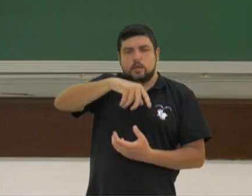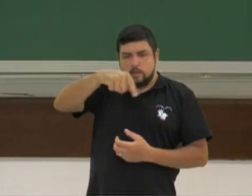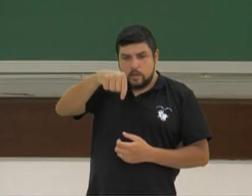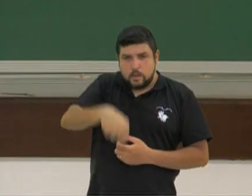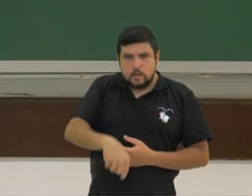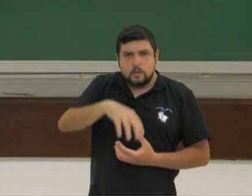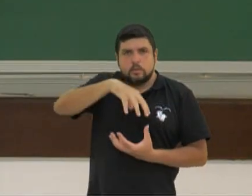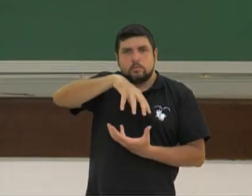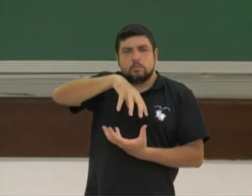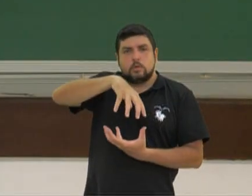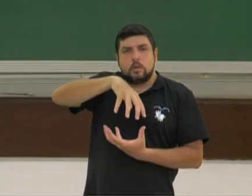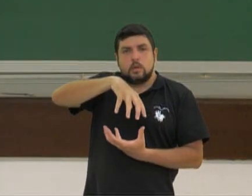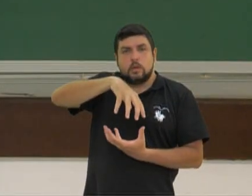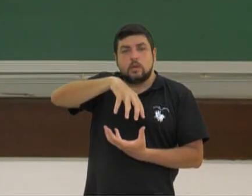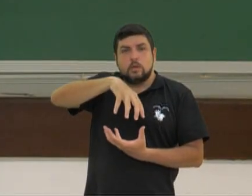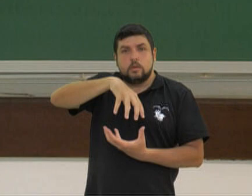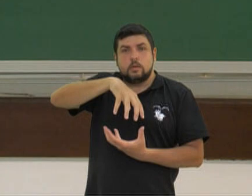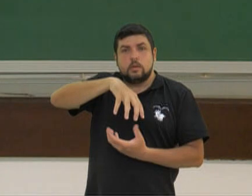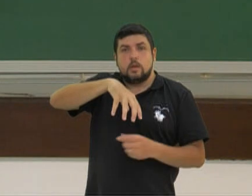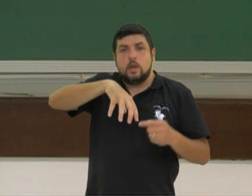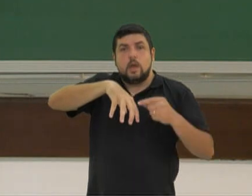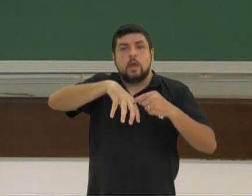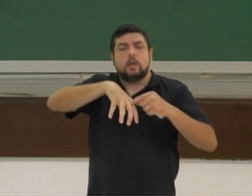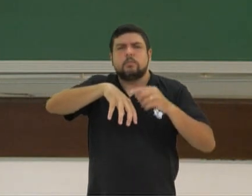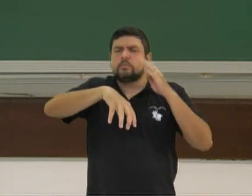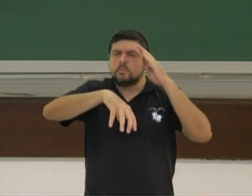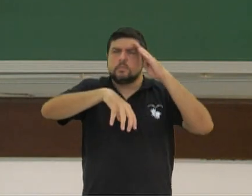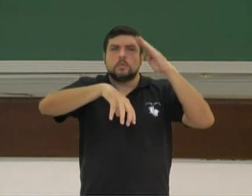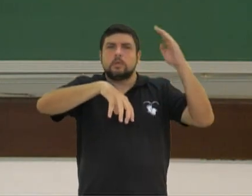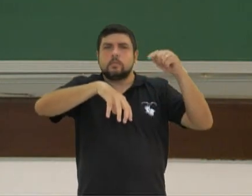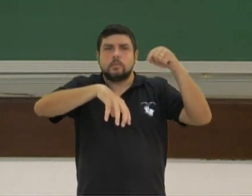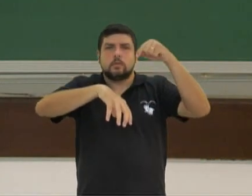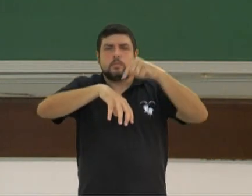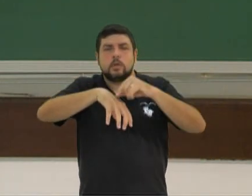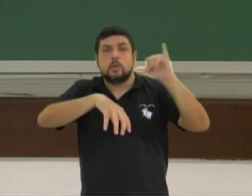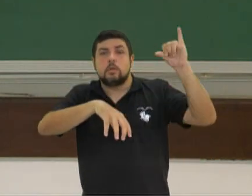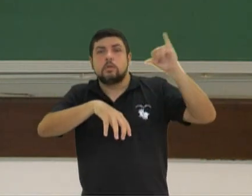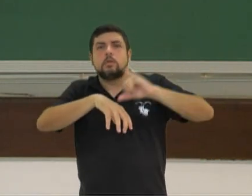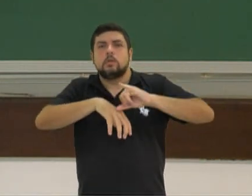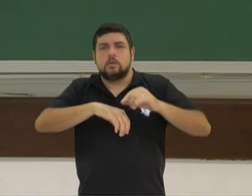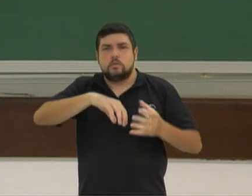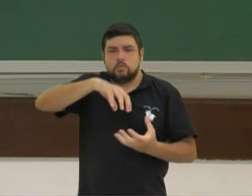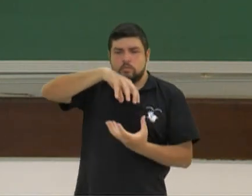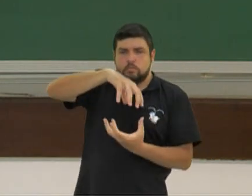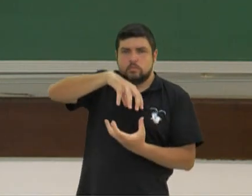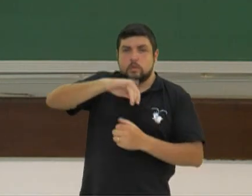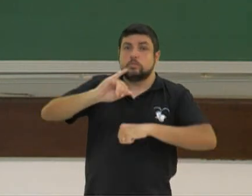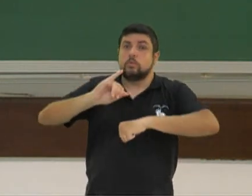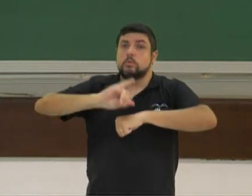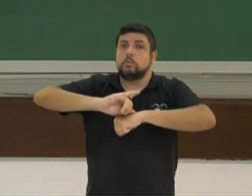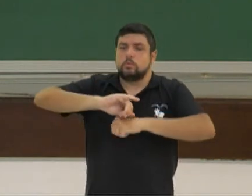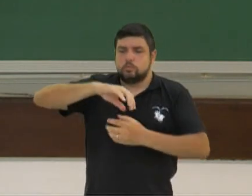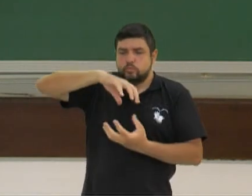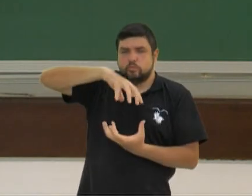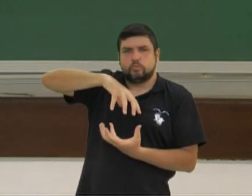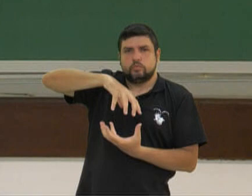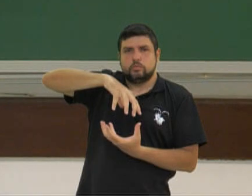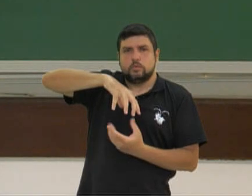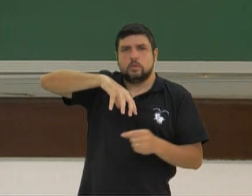do universo e o mais, eles diziam que ela não só era o centro do universo, como ela